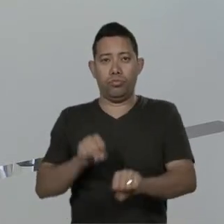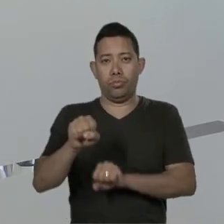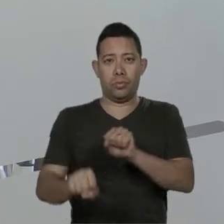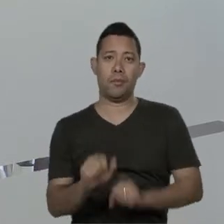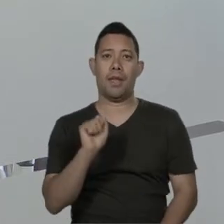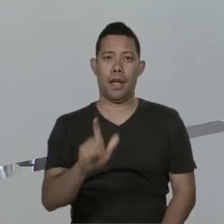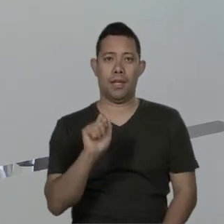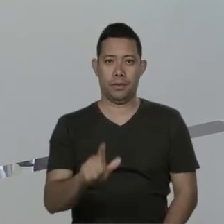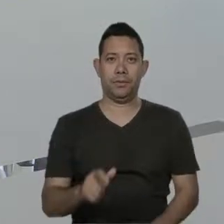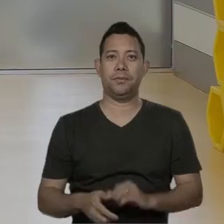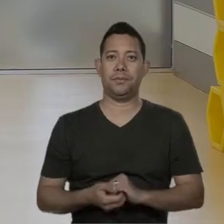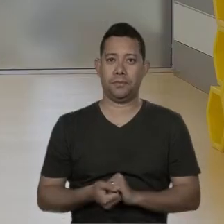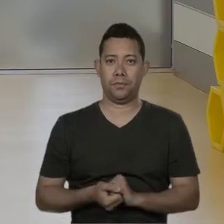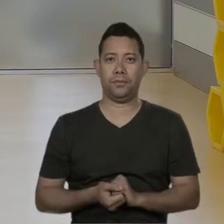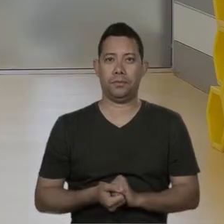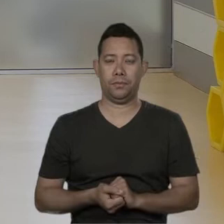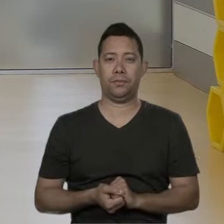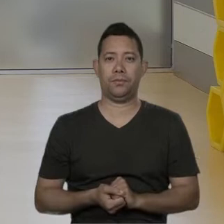azul.